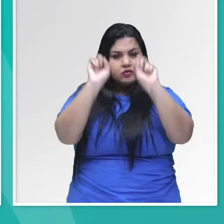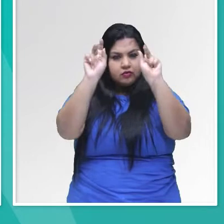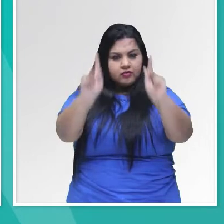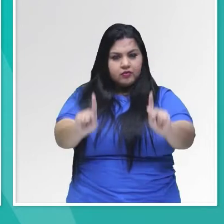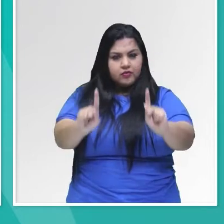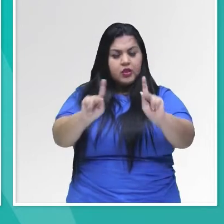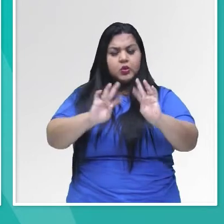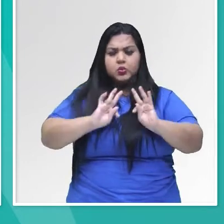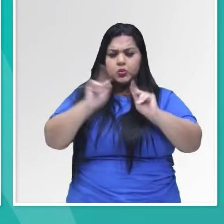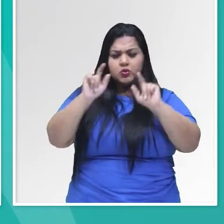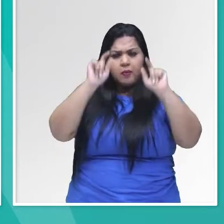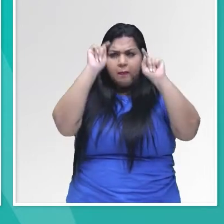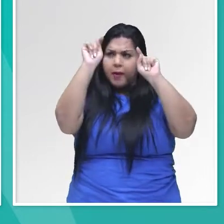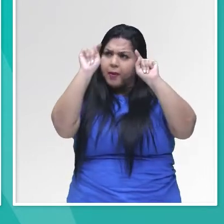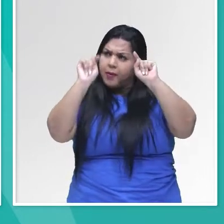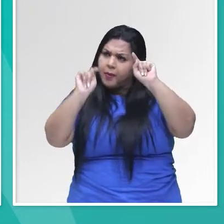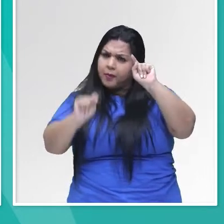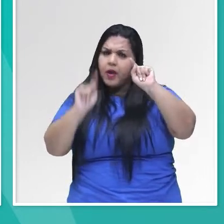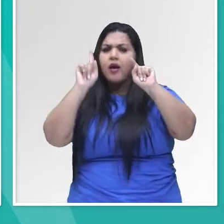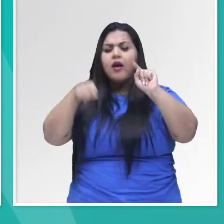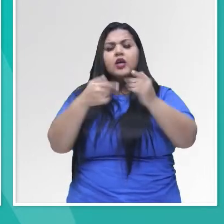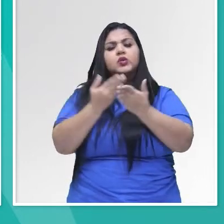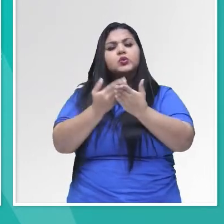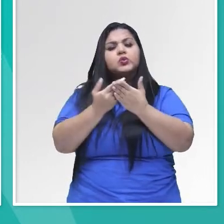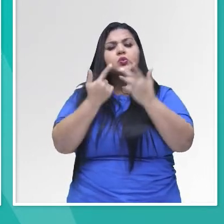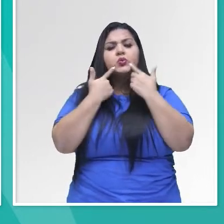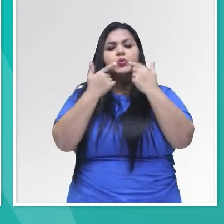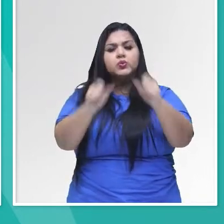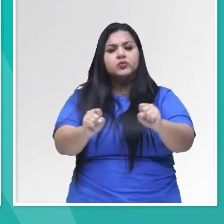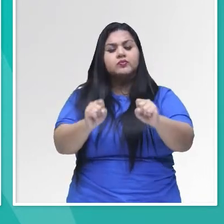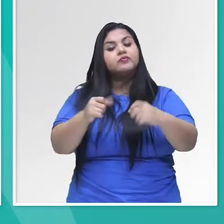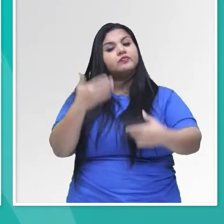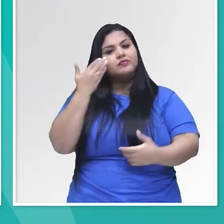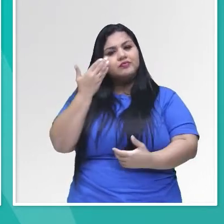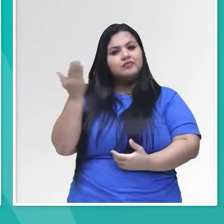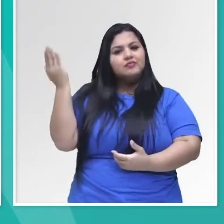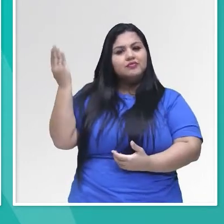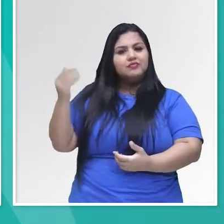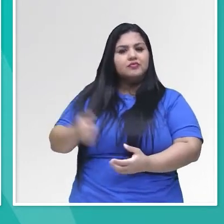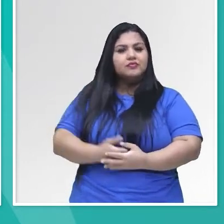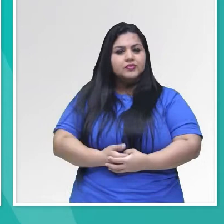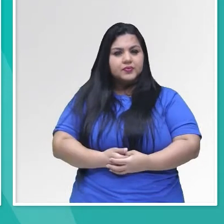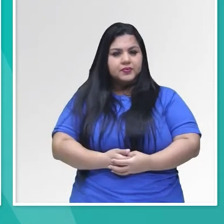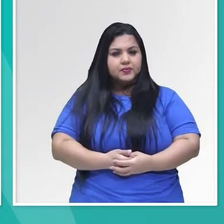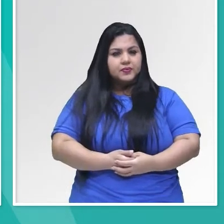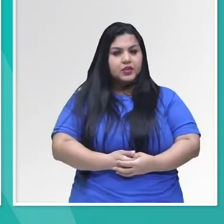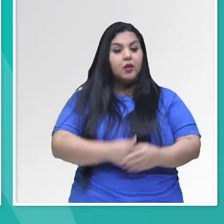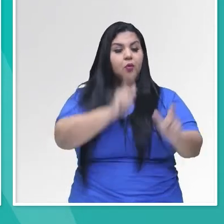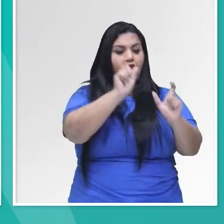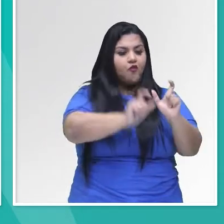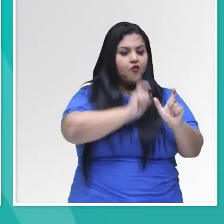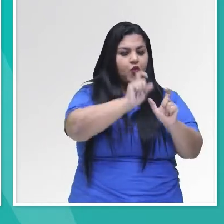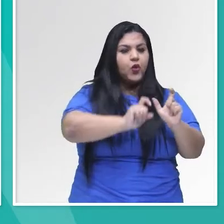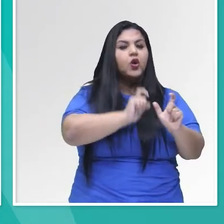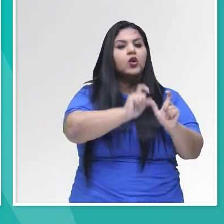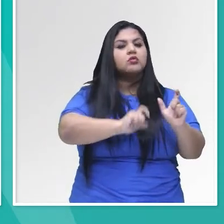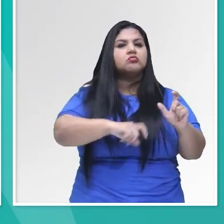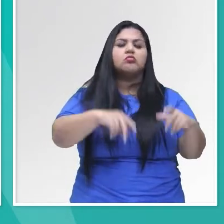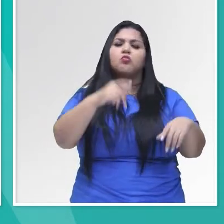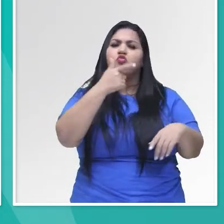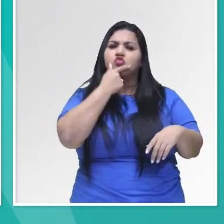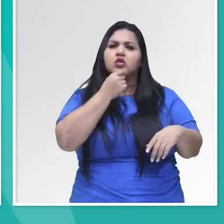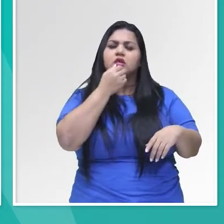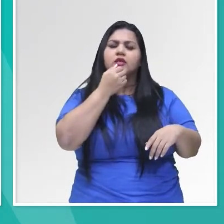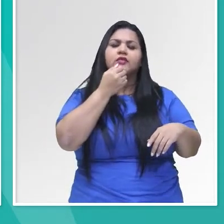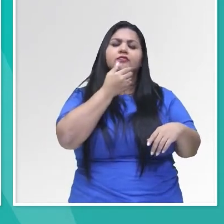bom? Tudo são estudos linguísticos. Olha que interessante a letra A. A letra A na morfologia. O menino visitou os avós.